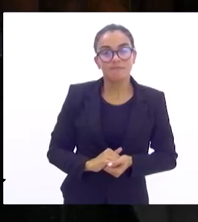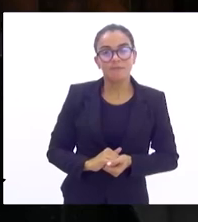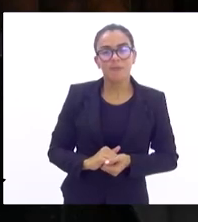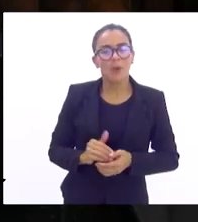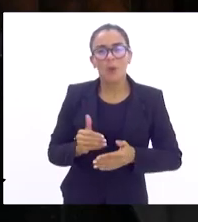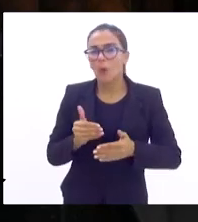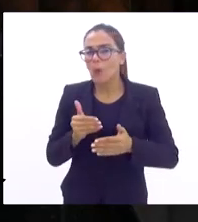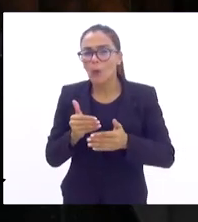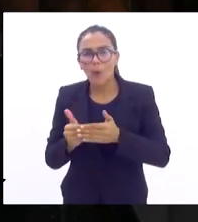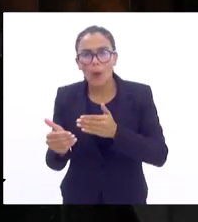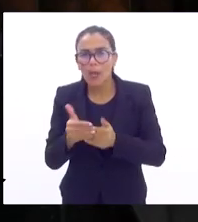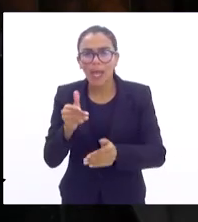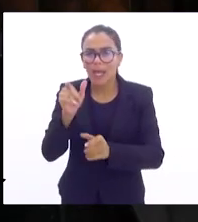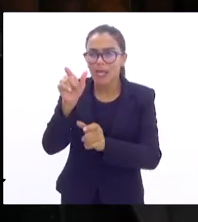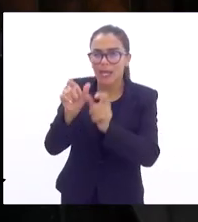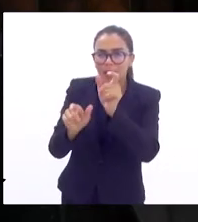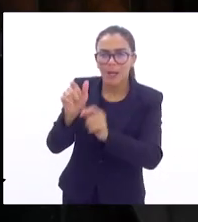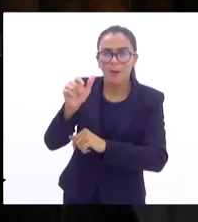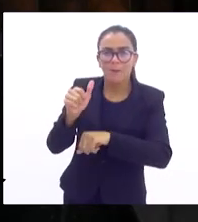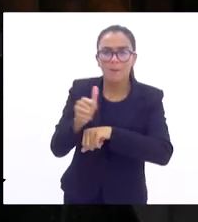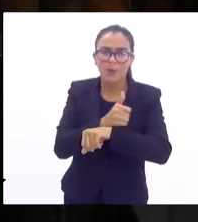economista iniciante